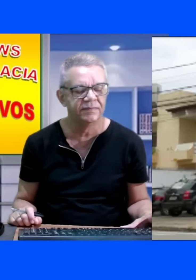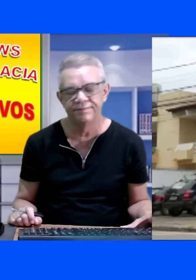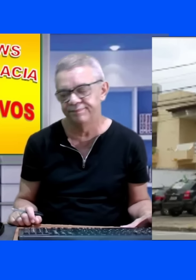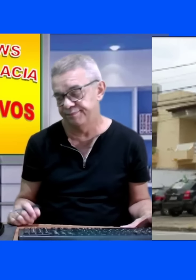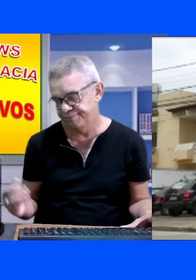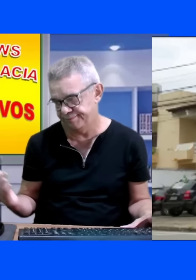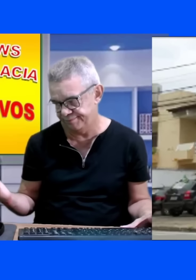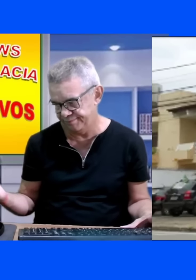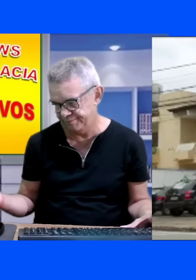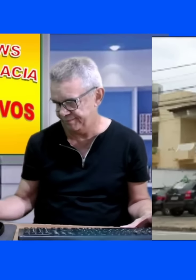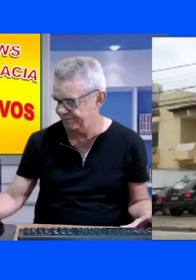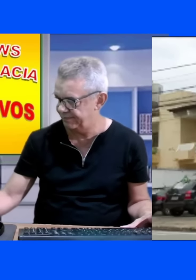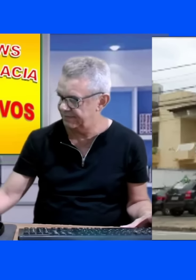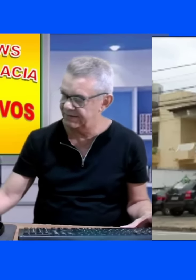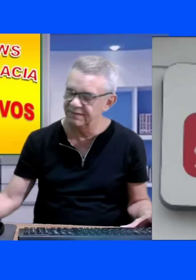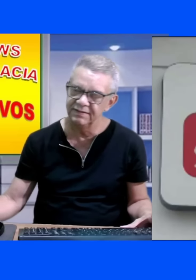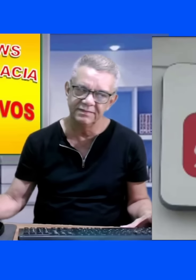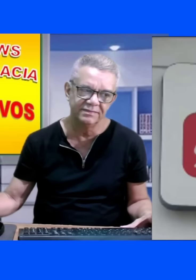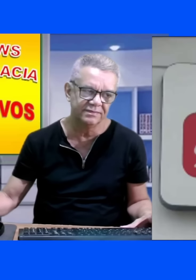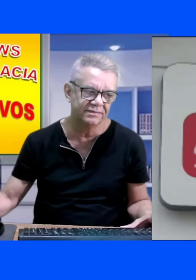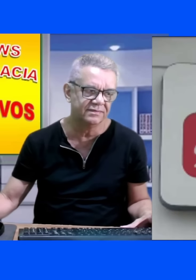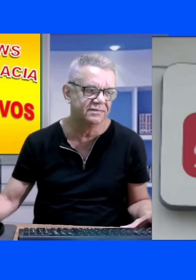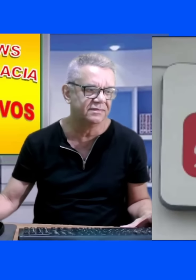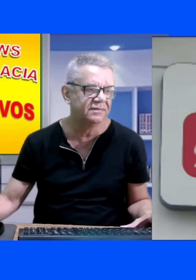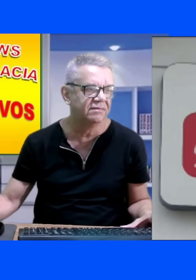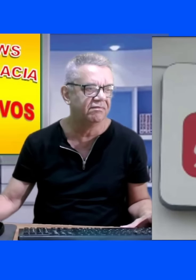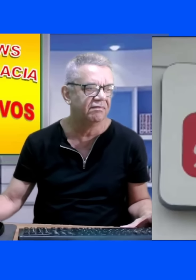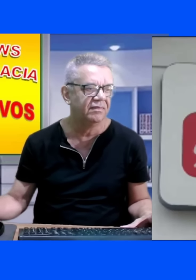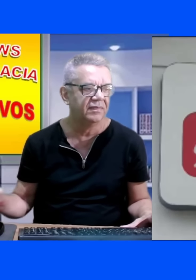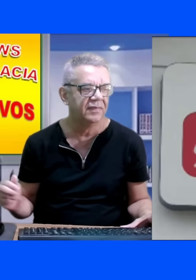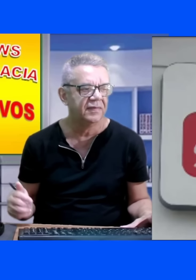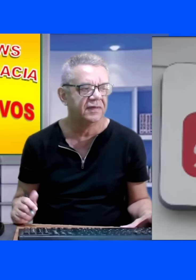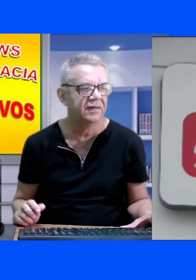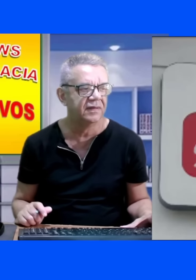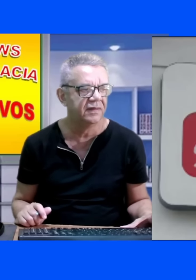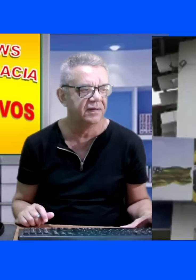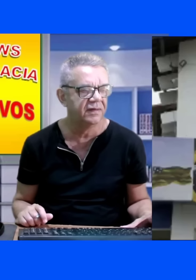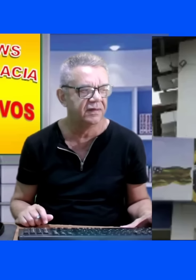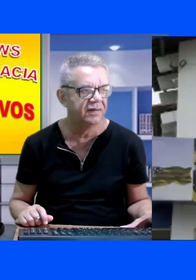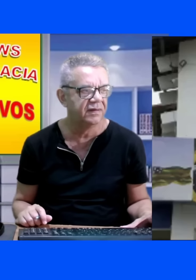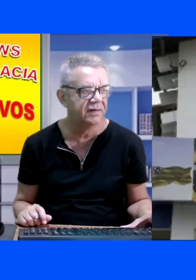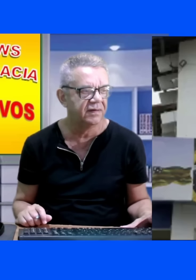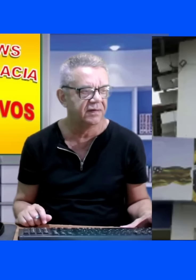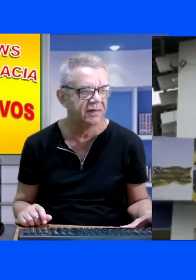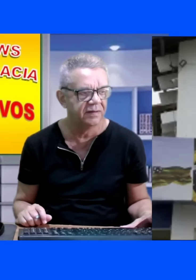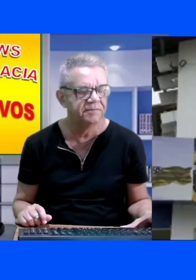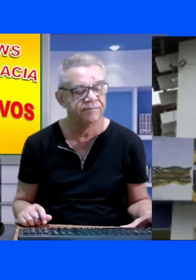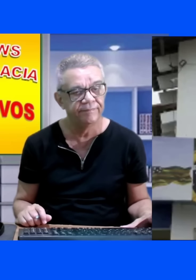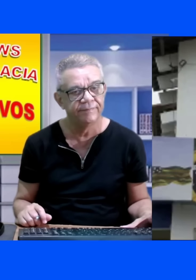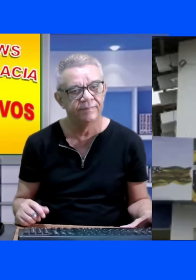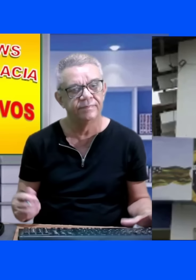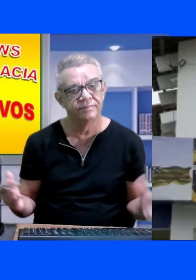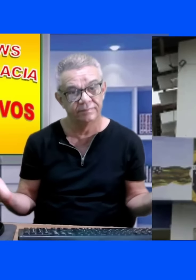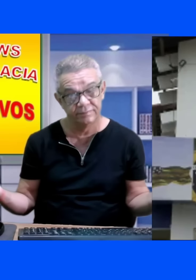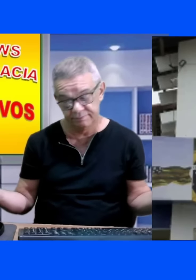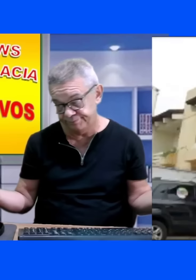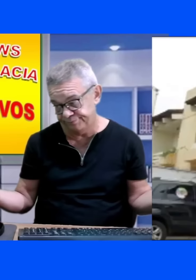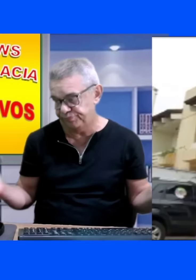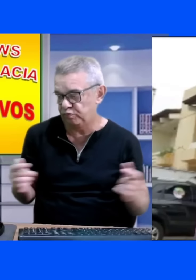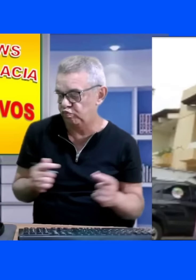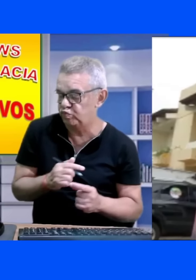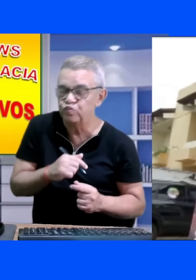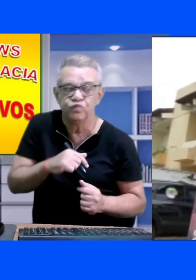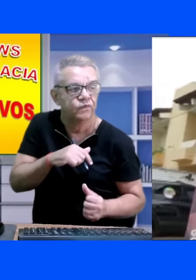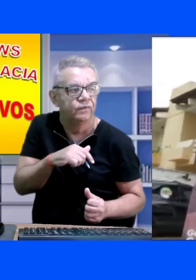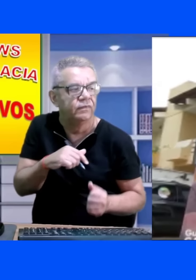Por quê? Porque a gente tem a conversa dos assessores aqui. Olha o que ele diz no momento, um assessor ali. A escola está sendo paga com recurso público, ou